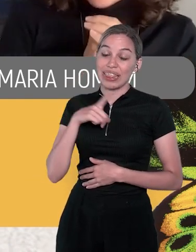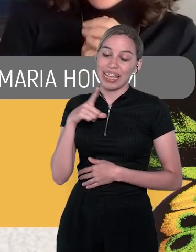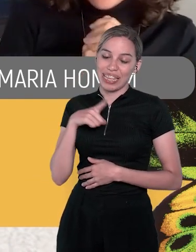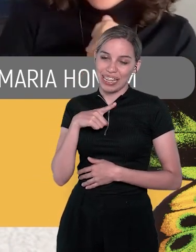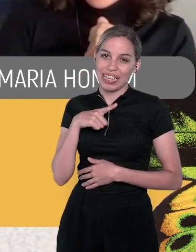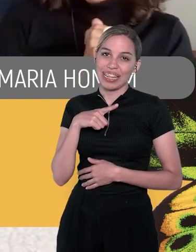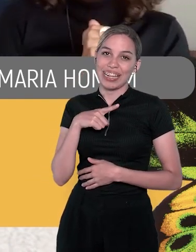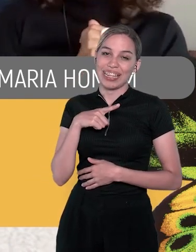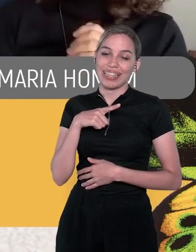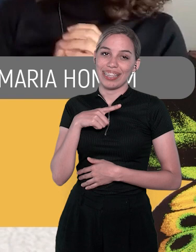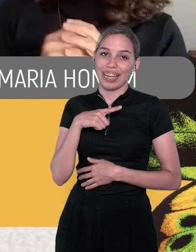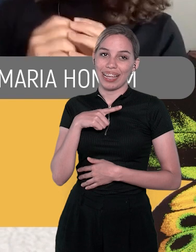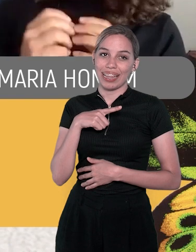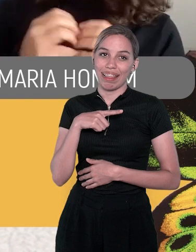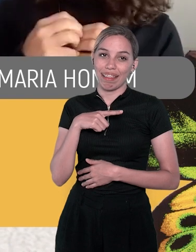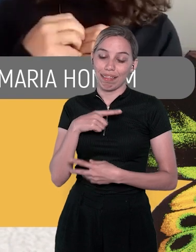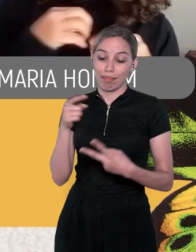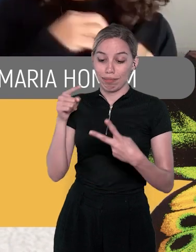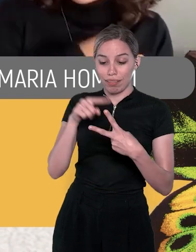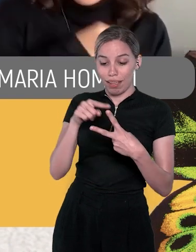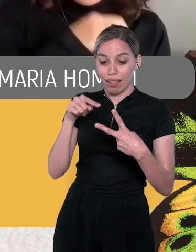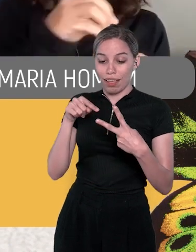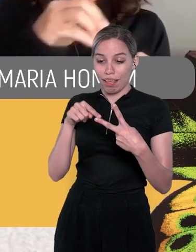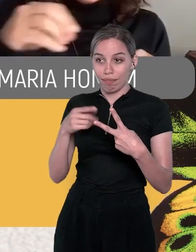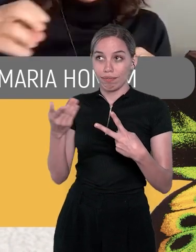tenho e terei três